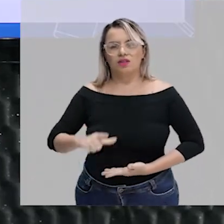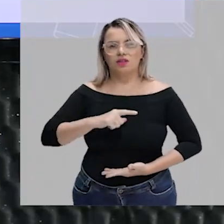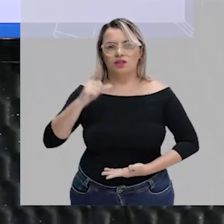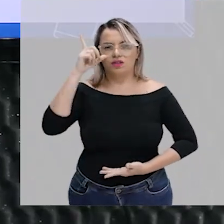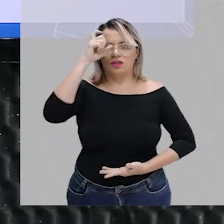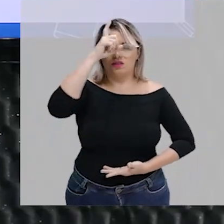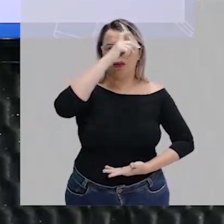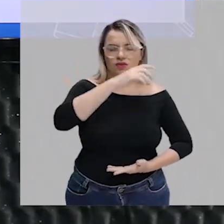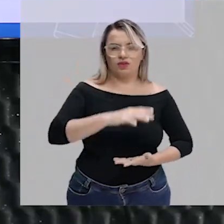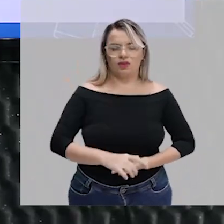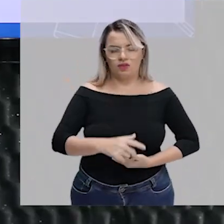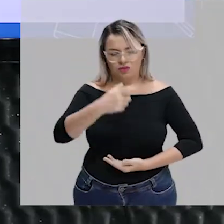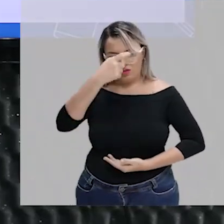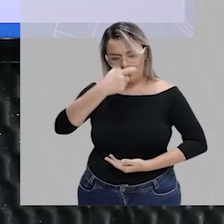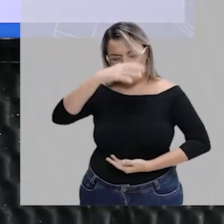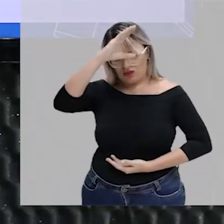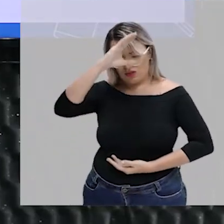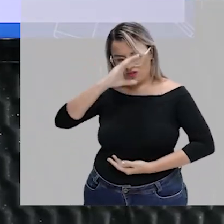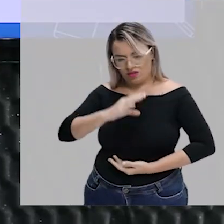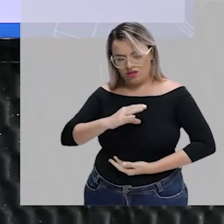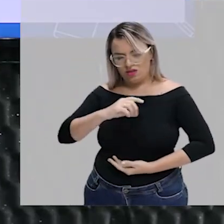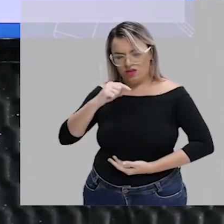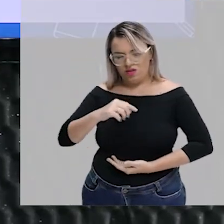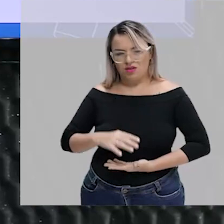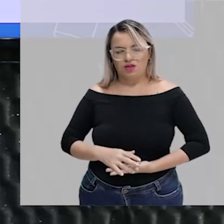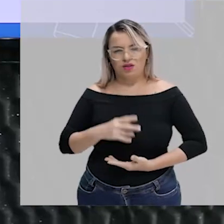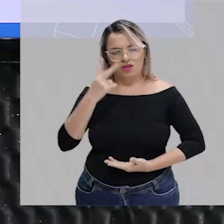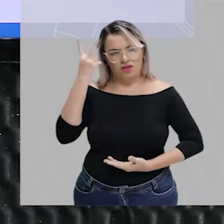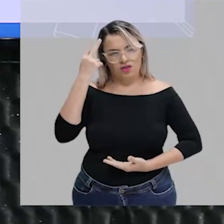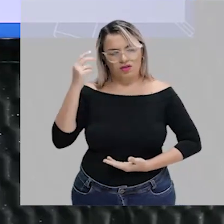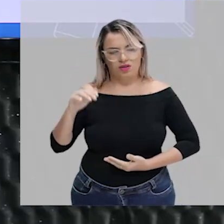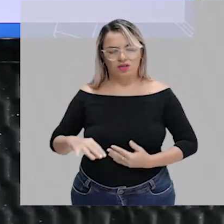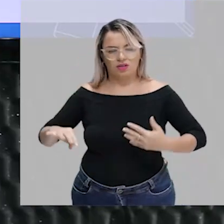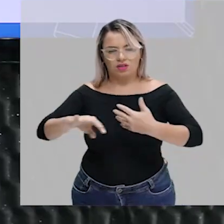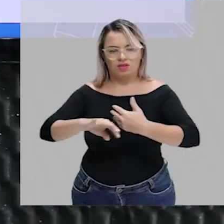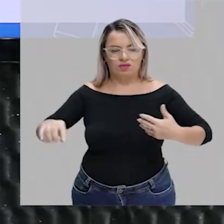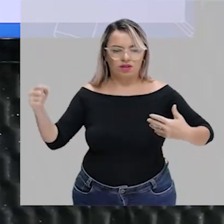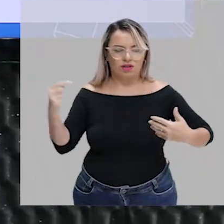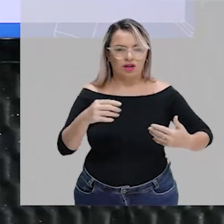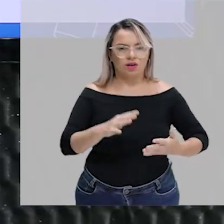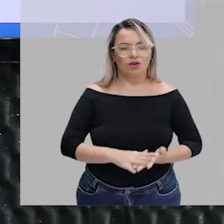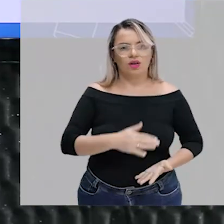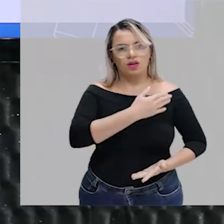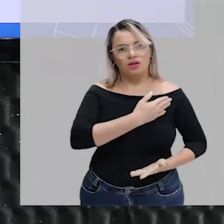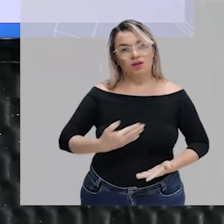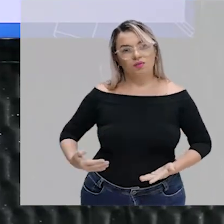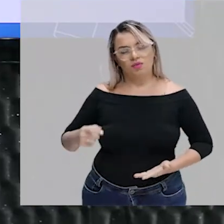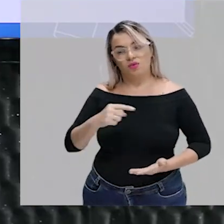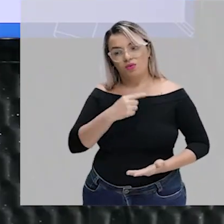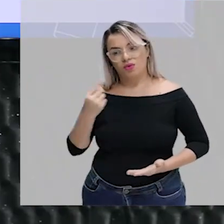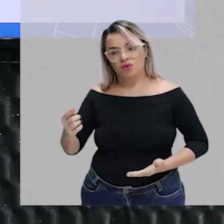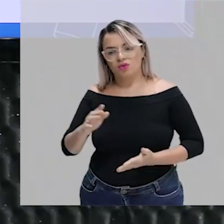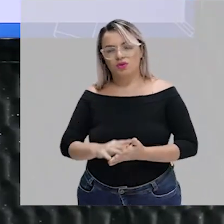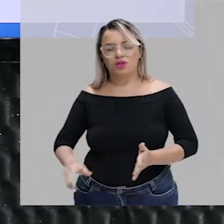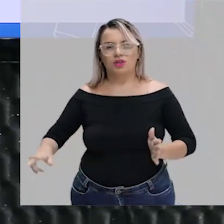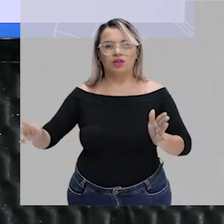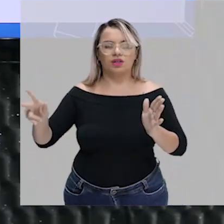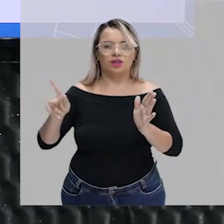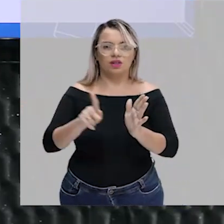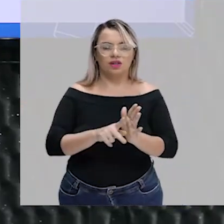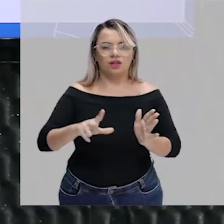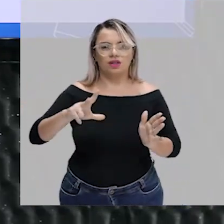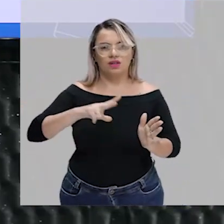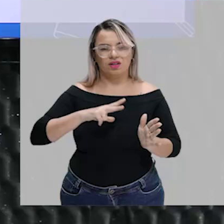do brasileiro comum entre separar aquilo que é público daquilo que é privado, segundo o Sérgio Buarque de Holanda. E